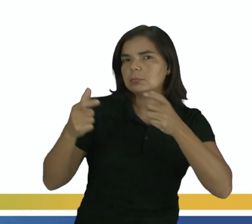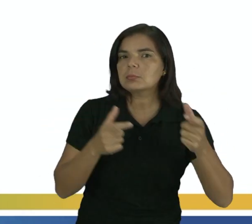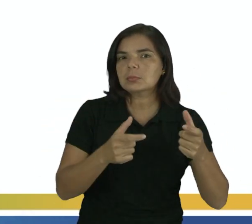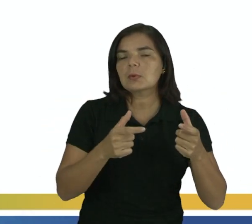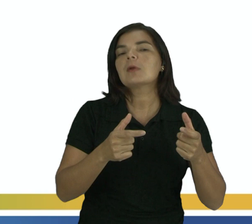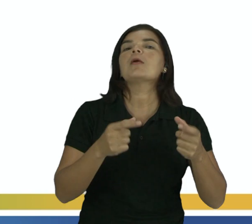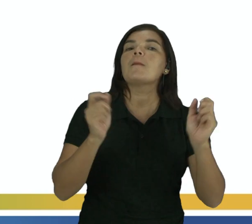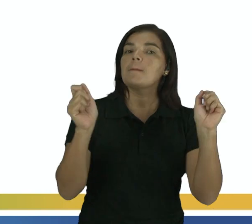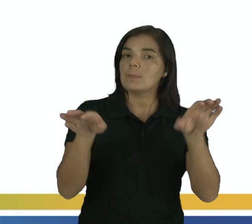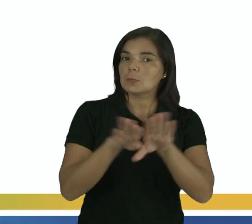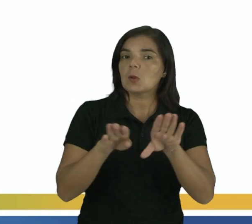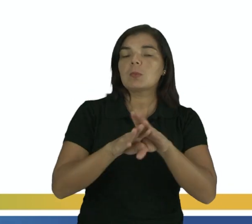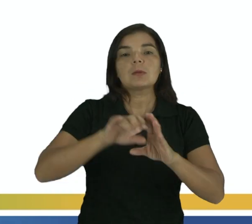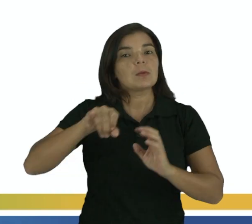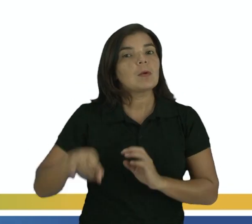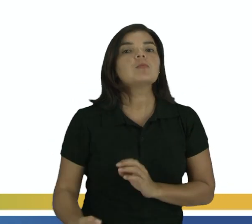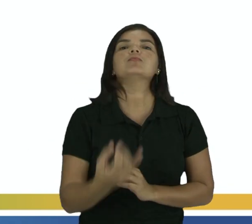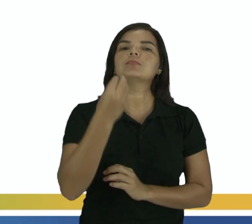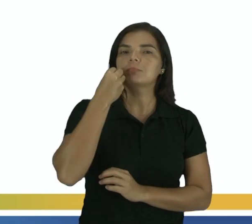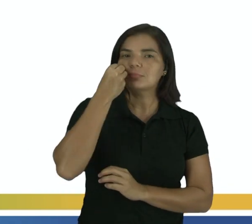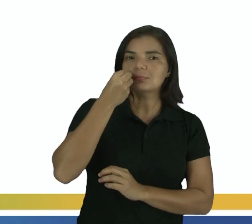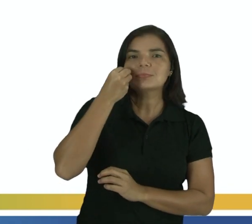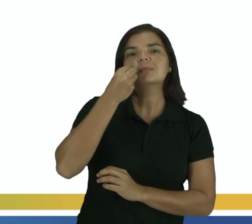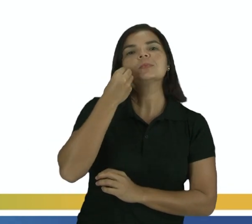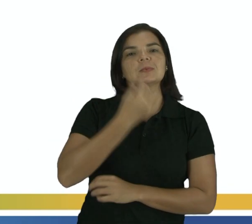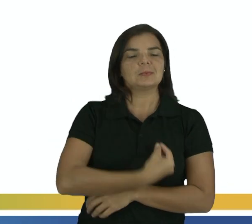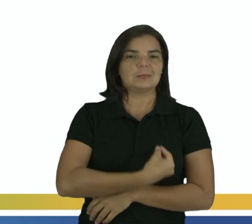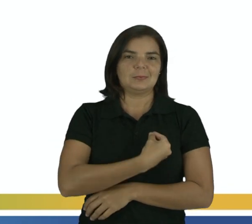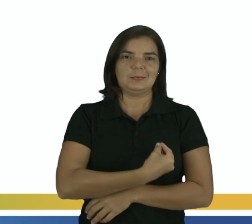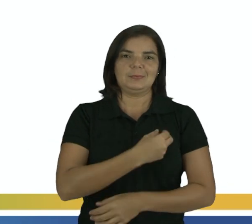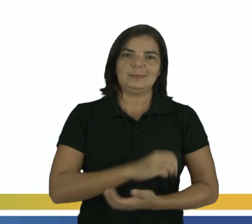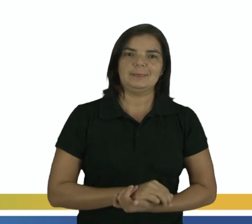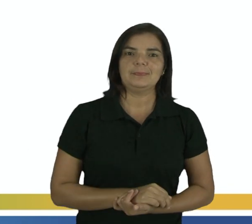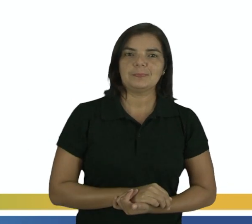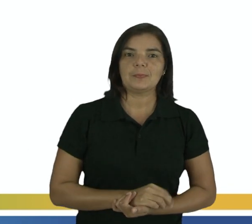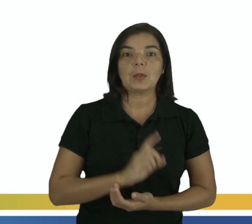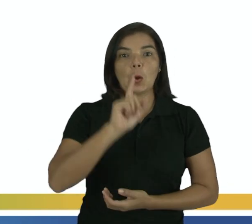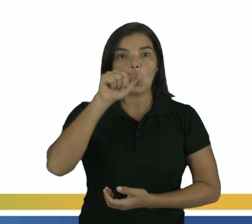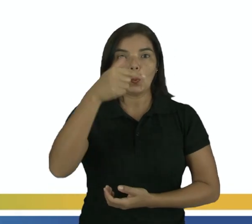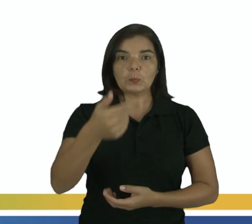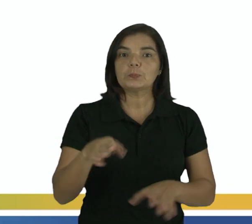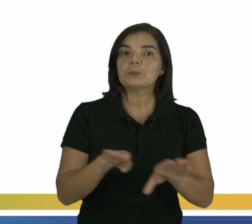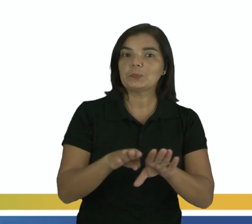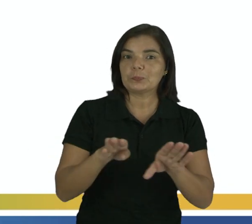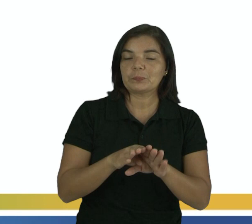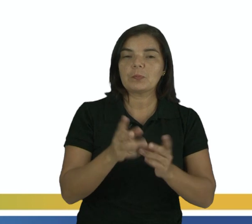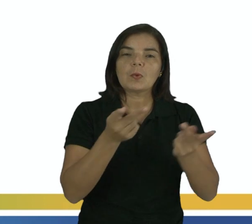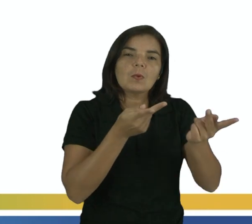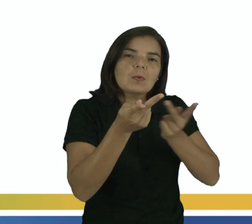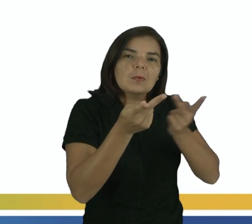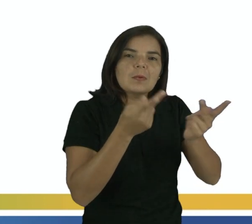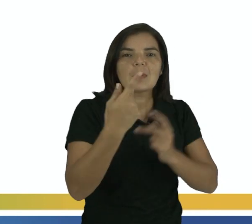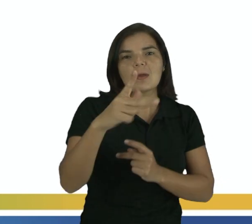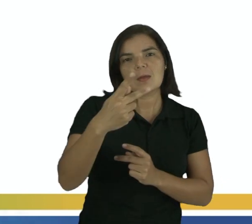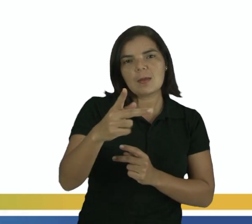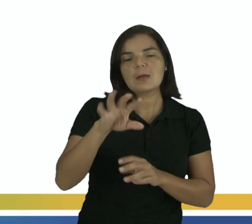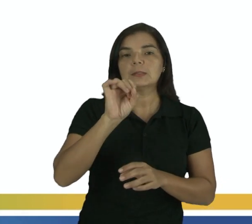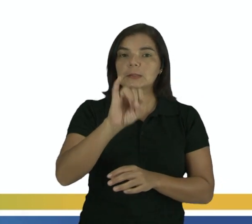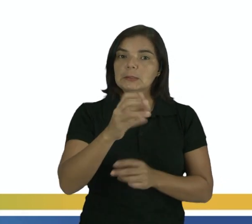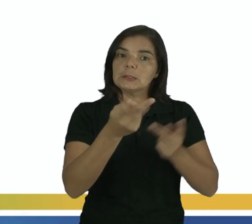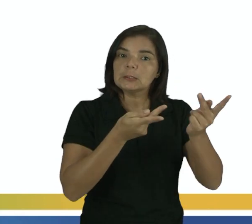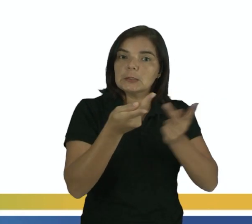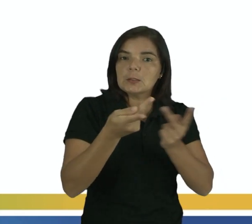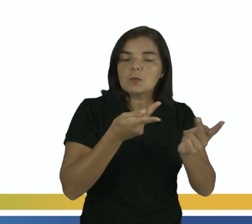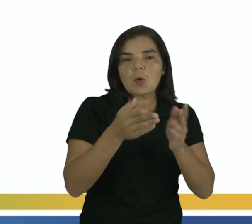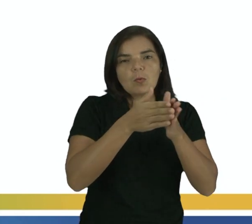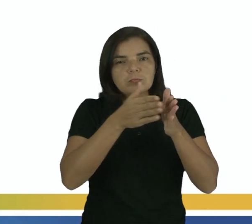Esses elementos podem ser aproveitados nessa experiência do seu relato. Outra questão, o seu planejamento. Seu planejamento ele